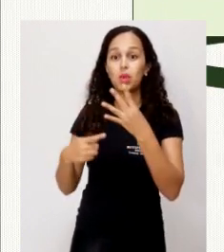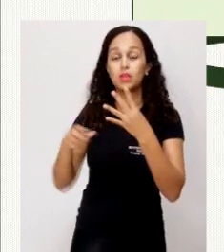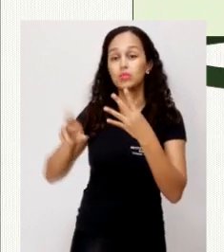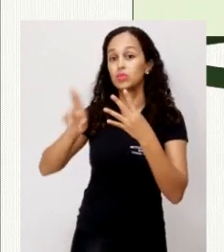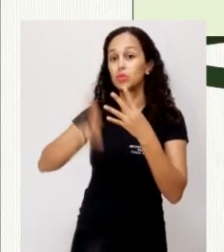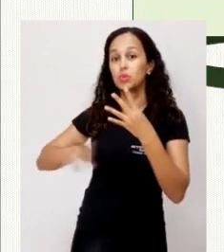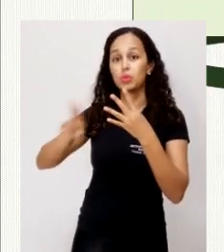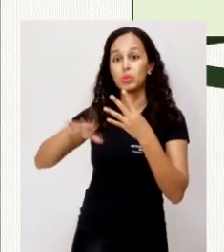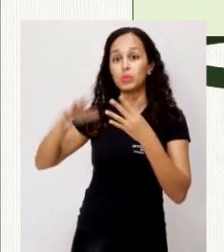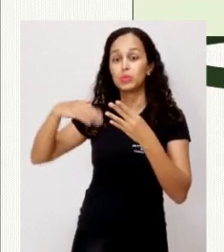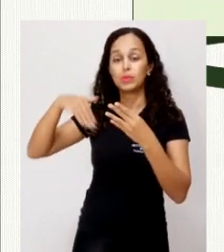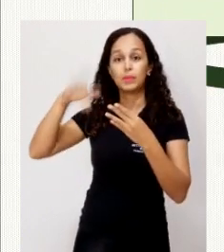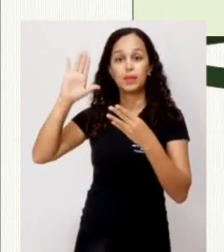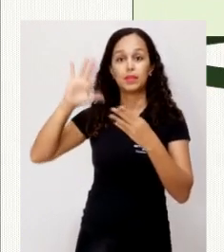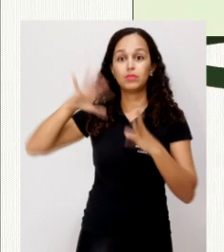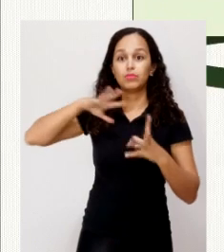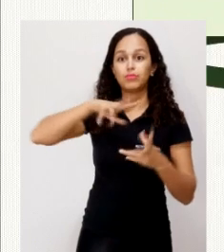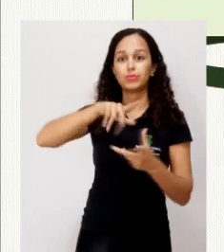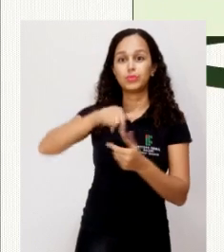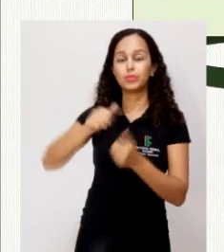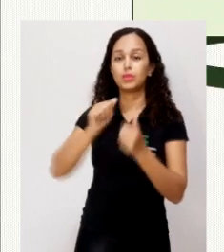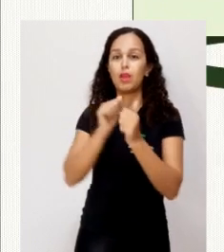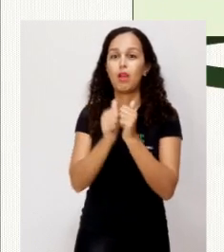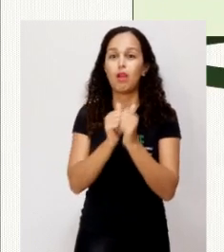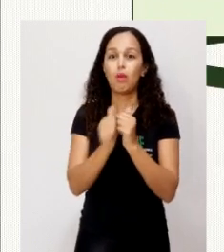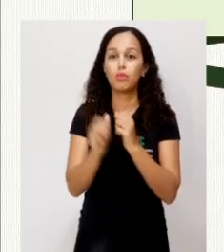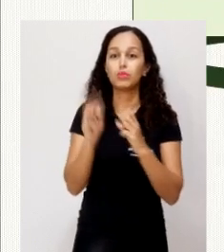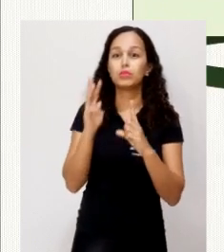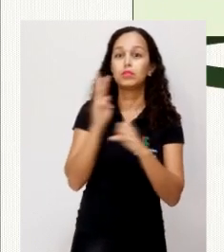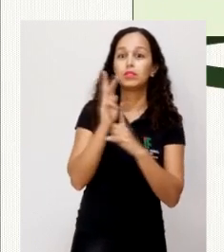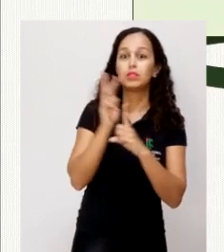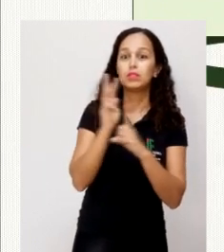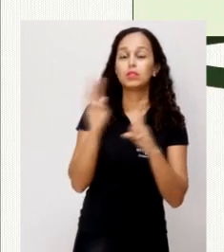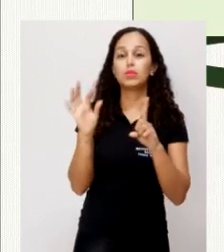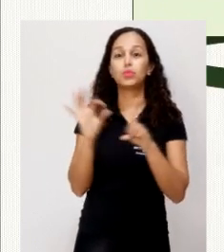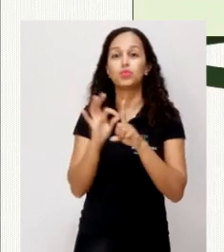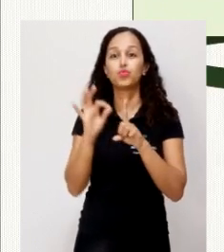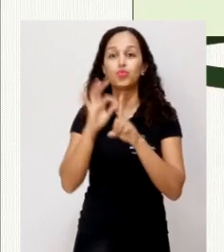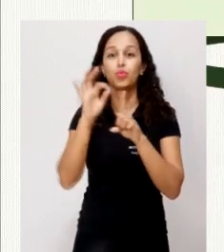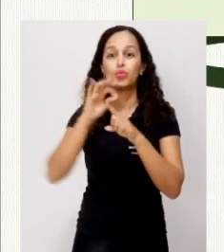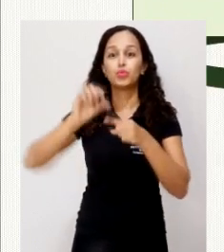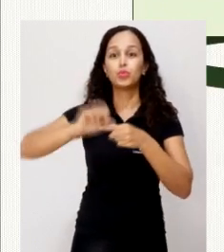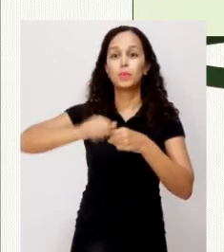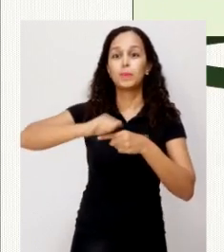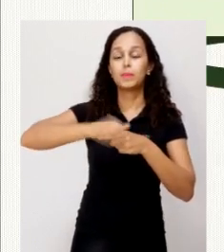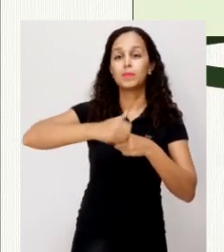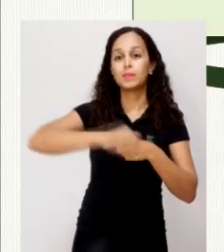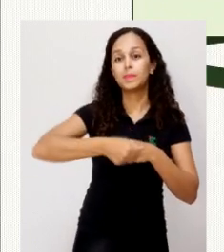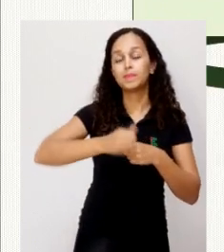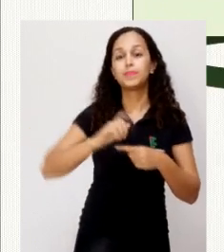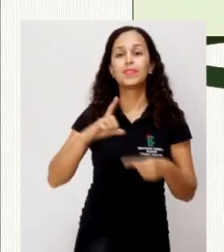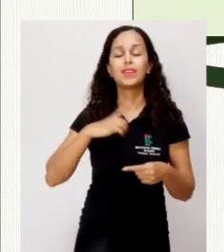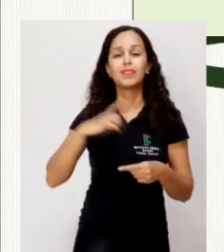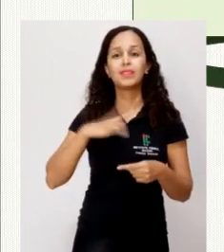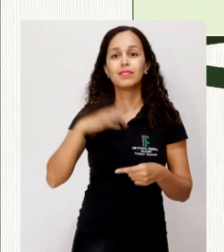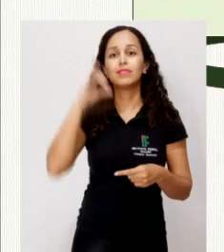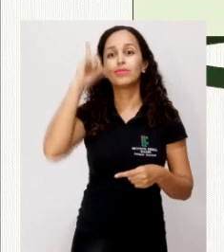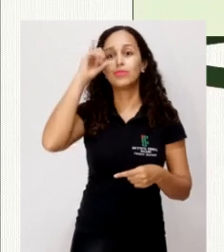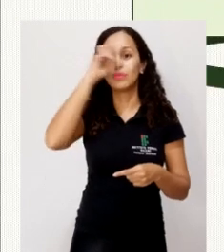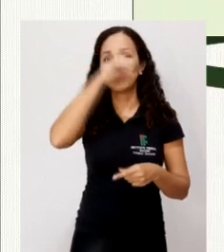as 4 de maior comercialização, isso a nível mundial, como arroz, trigo, soja e milho. E isso